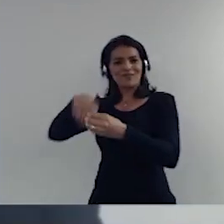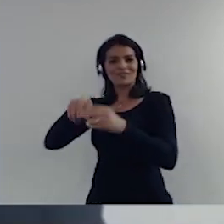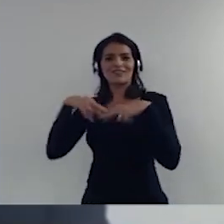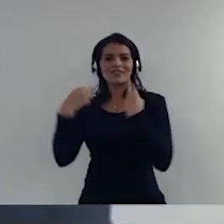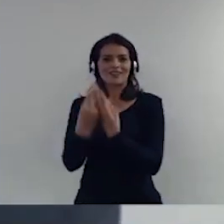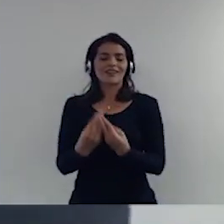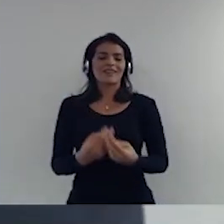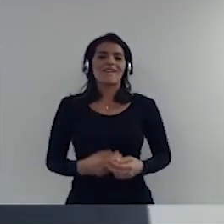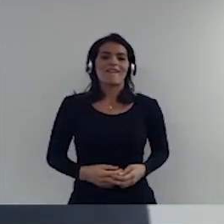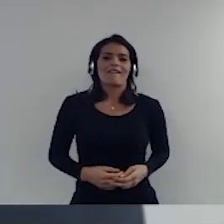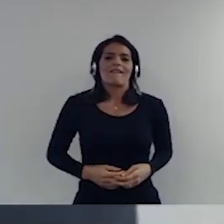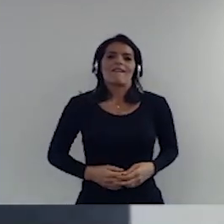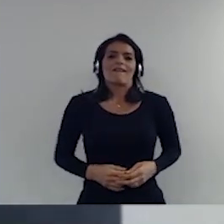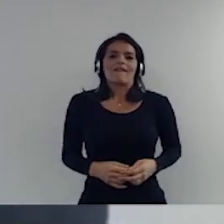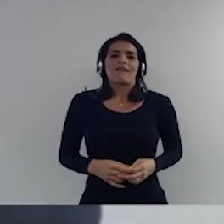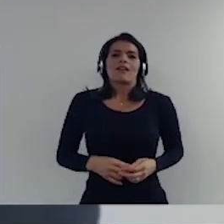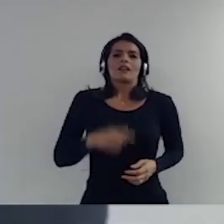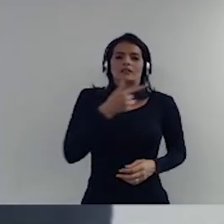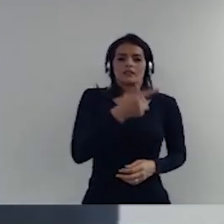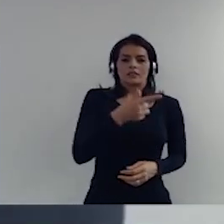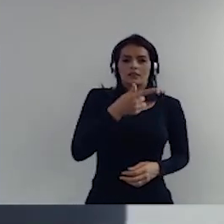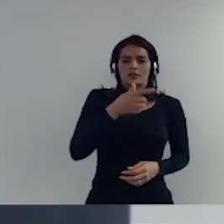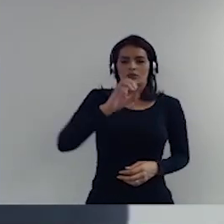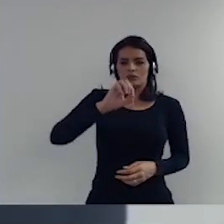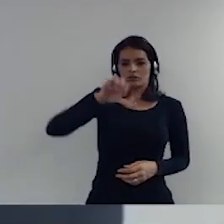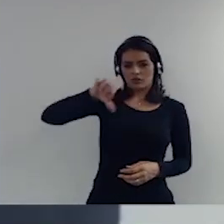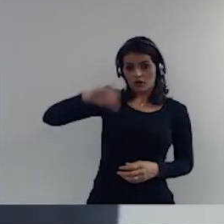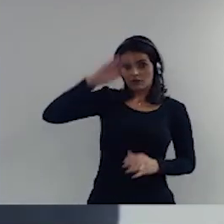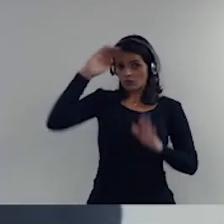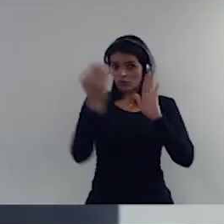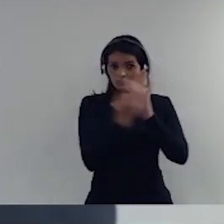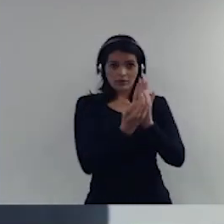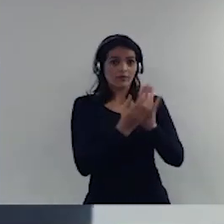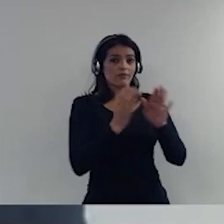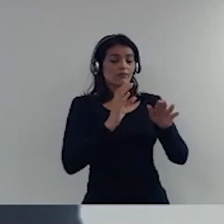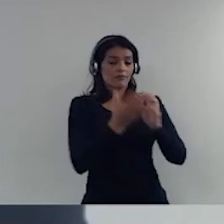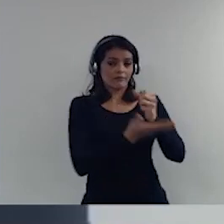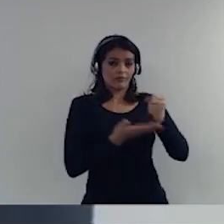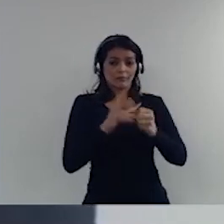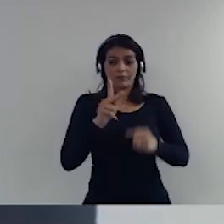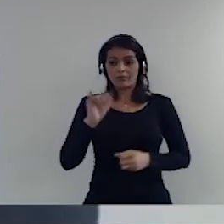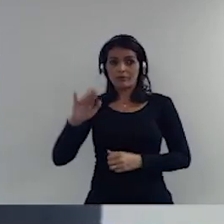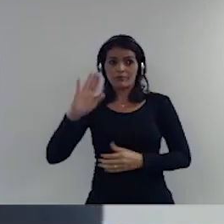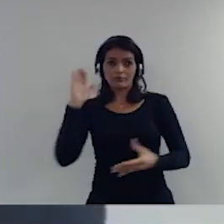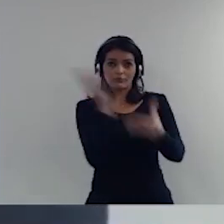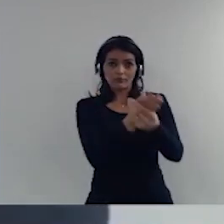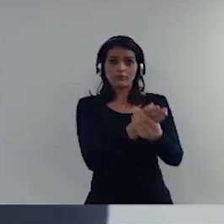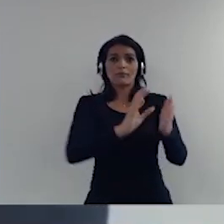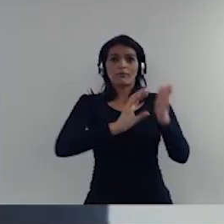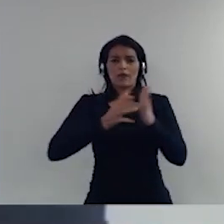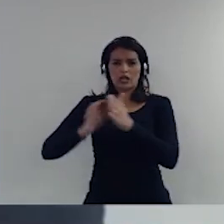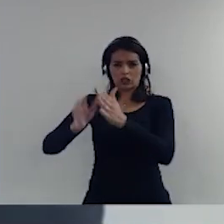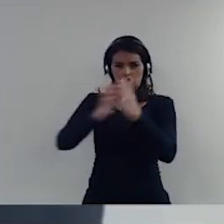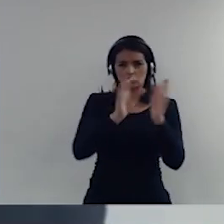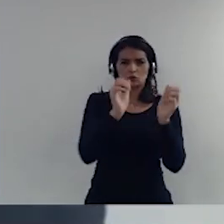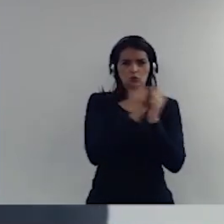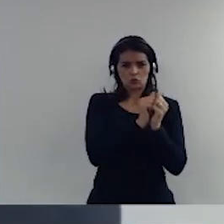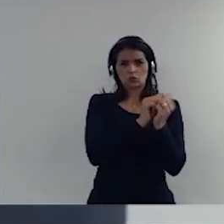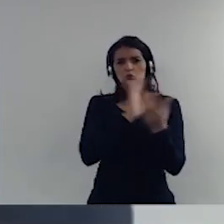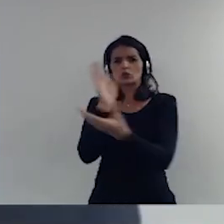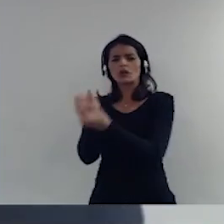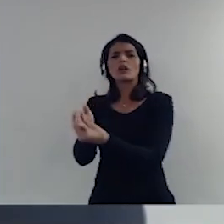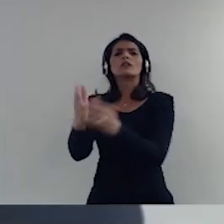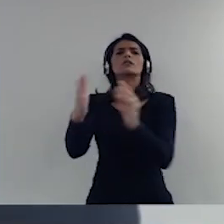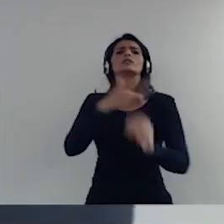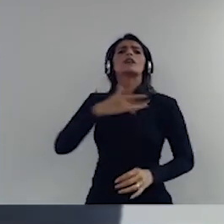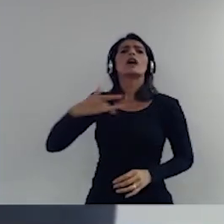de Descumprimento do Preceito Fundamental 709, que foi ingressada pela PIB com vários partidos políticos, sobre a questão da